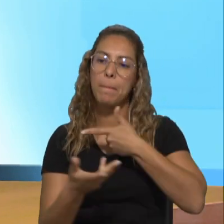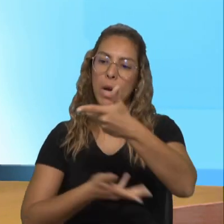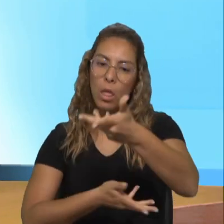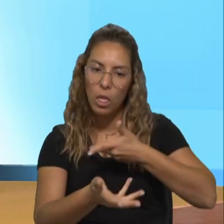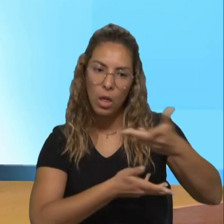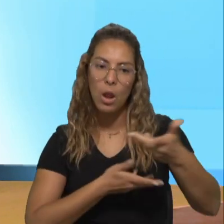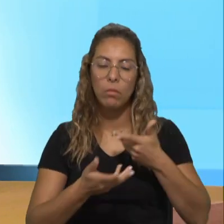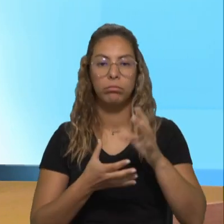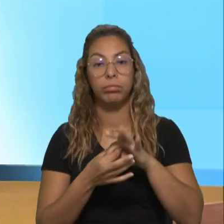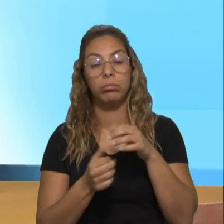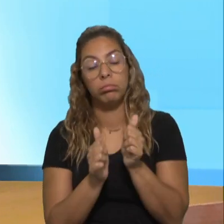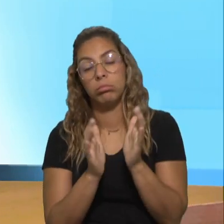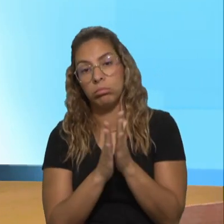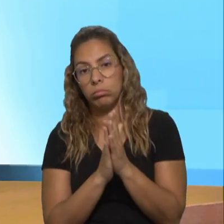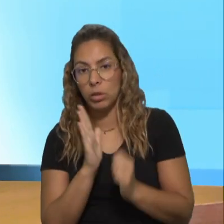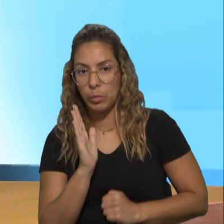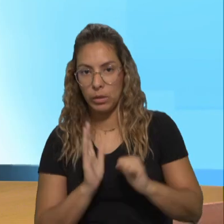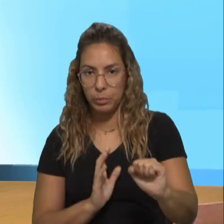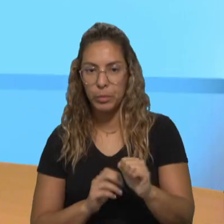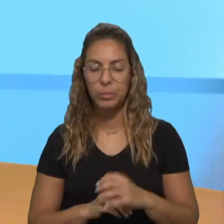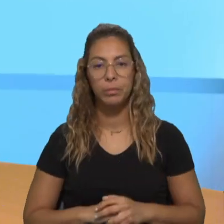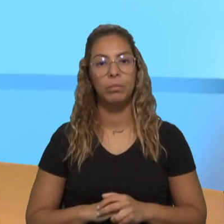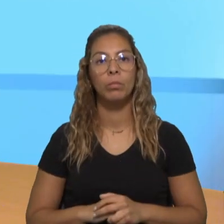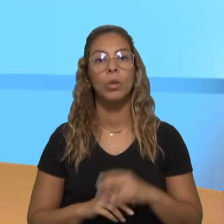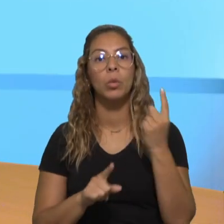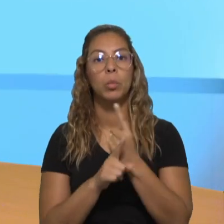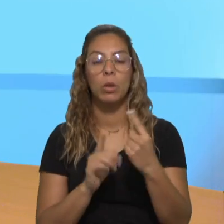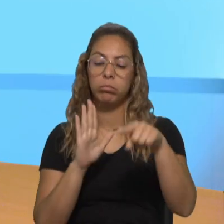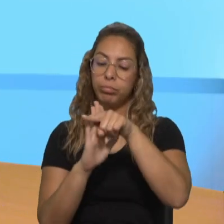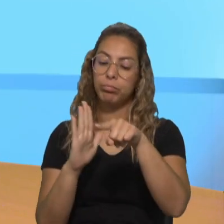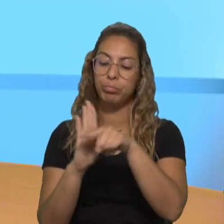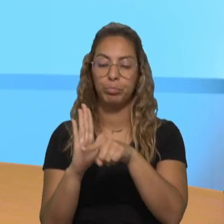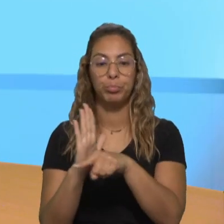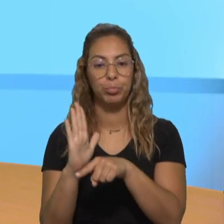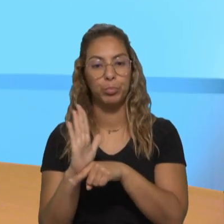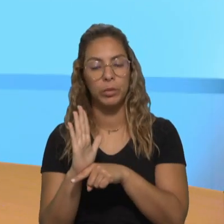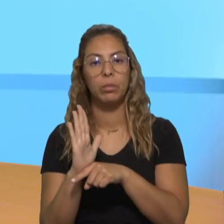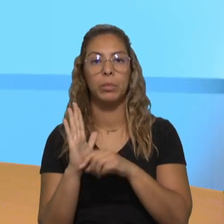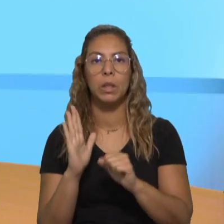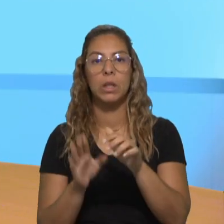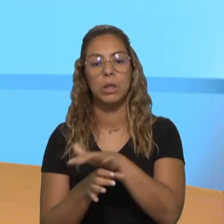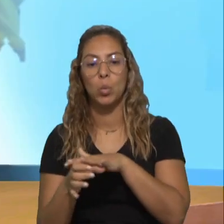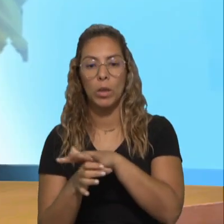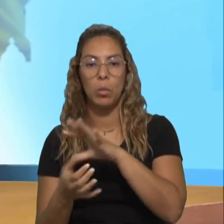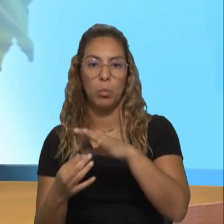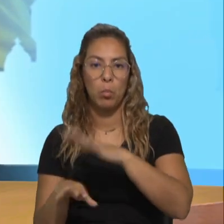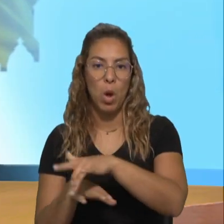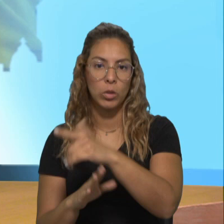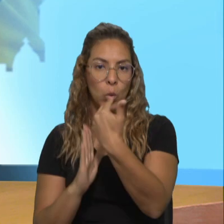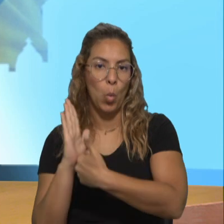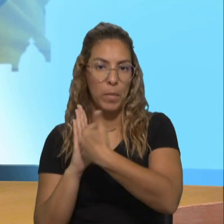perspectiva católica, obviamente. Até porque o guia vai propondo vários pontos, também a partir de algumas citações do Papa Francisco, documentos que ele